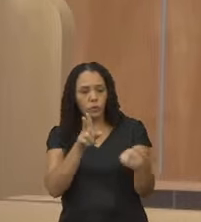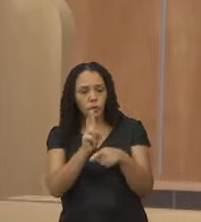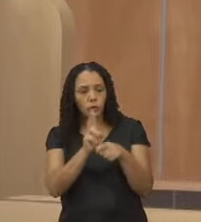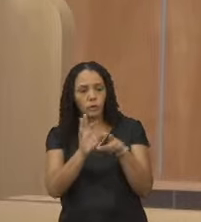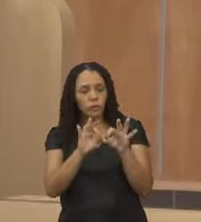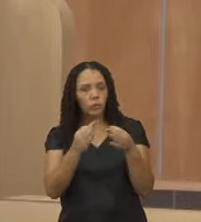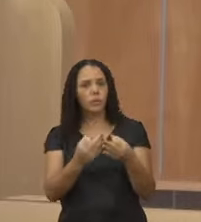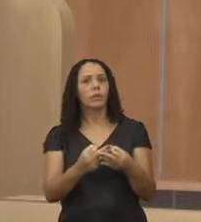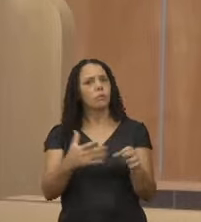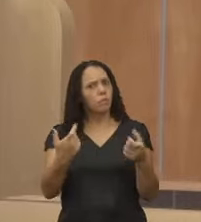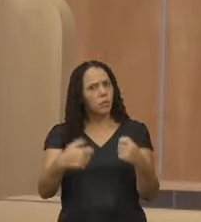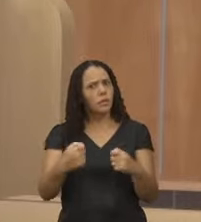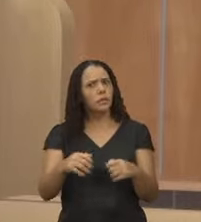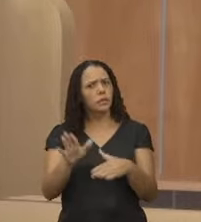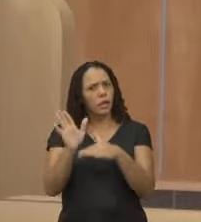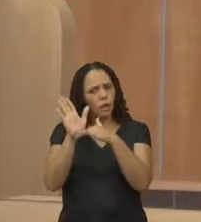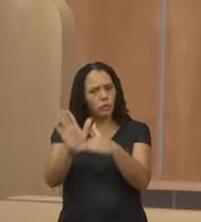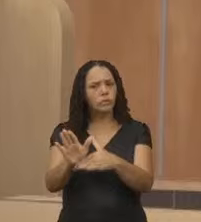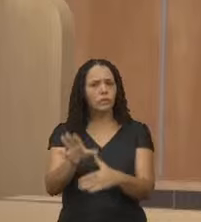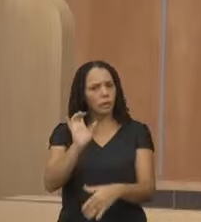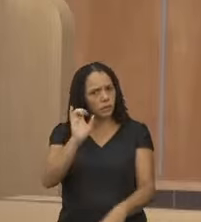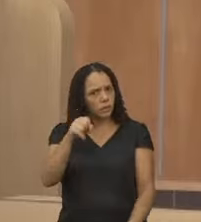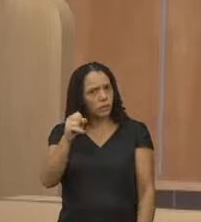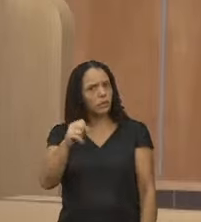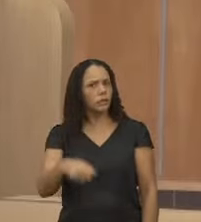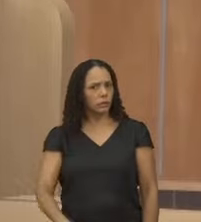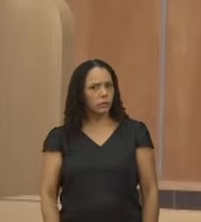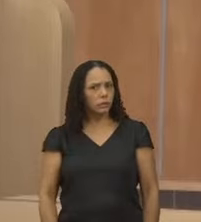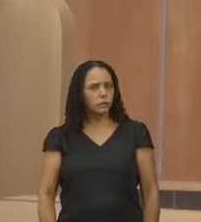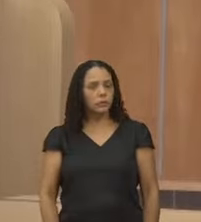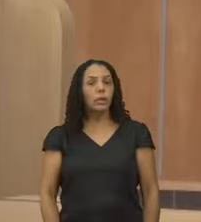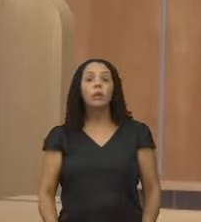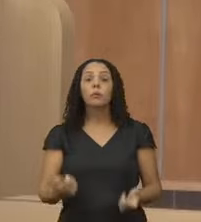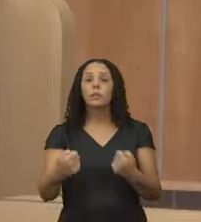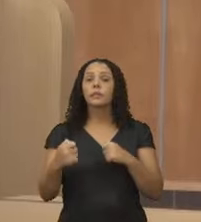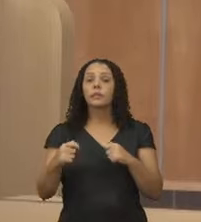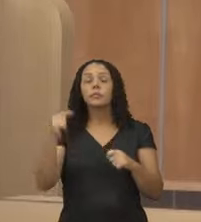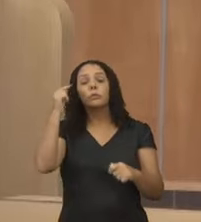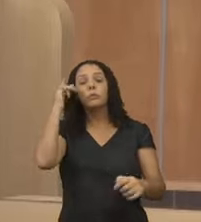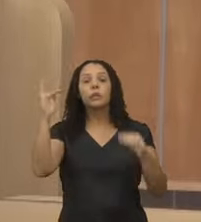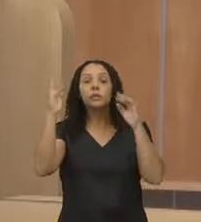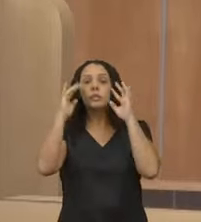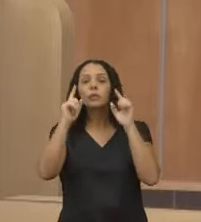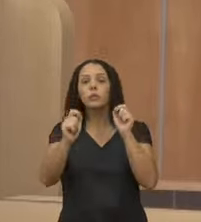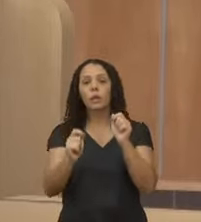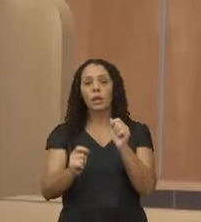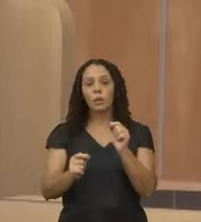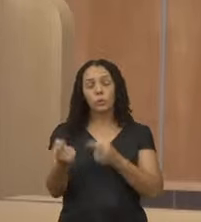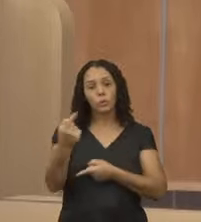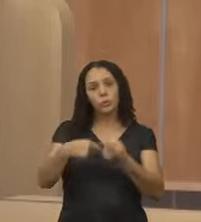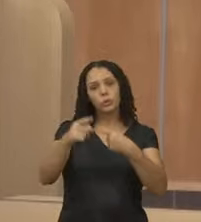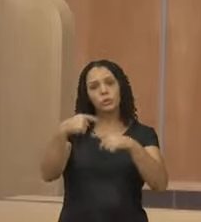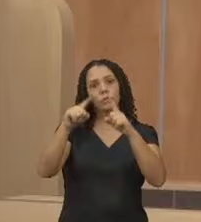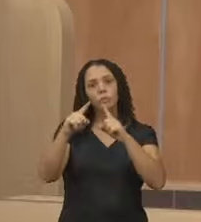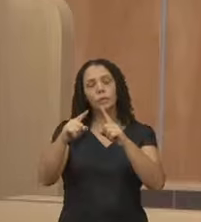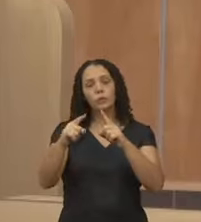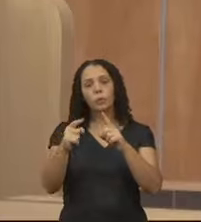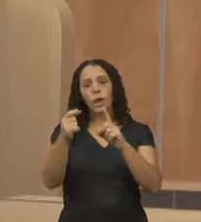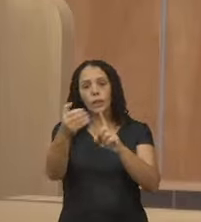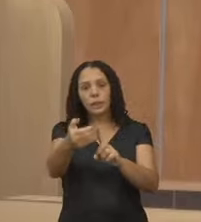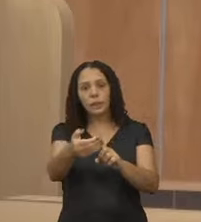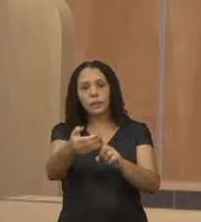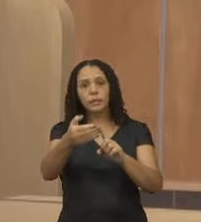sem pensar no desenvolvimento e principalmente na acolhida e nos bons tratos